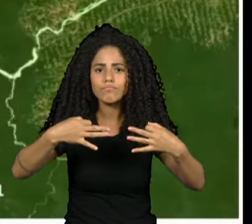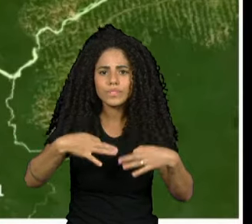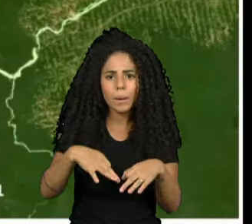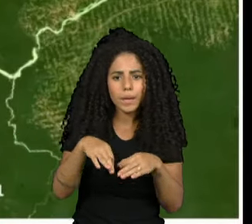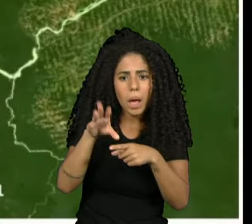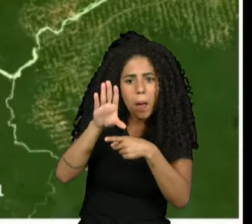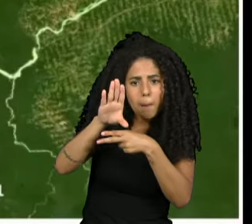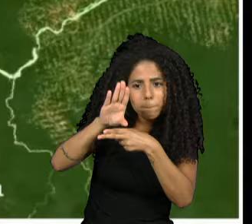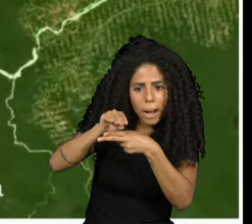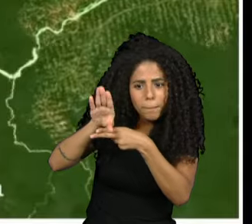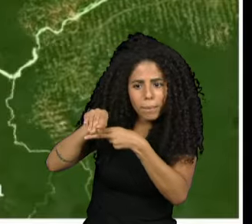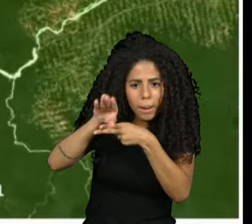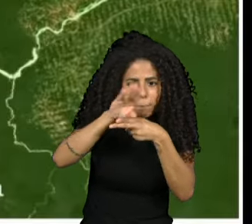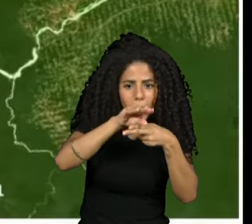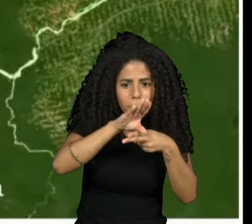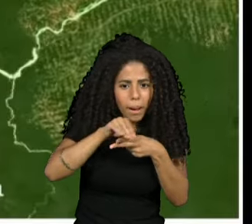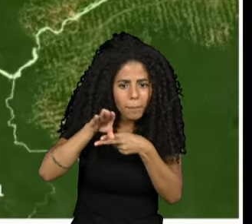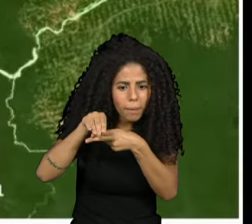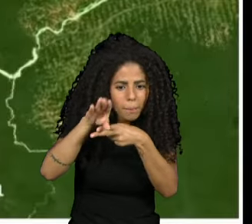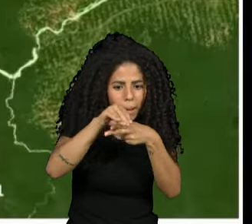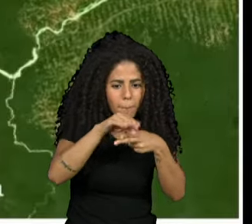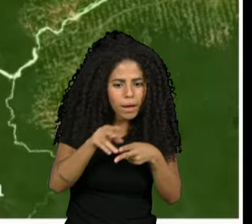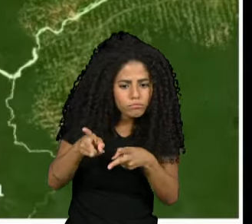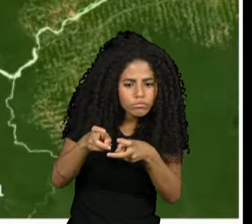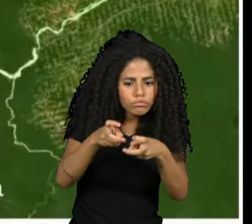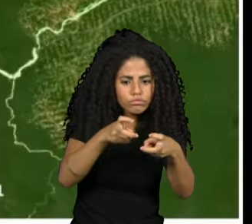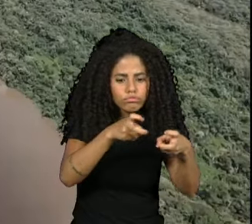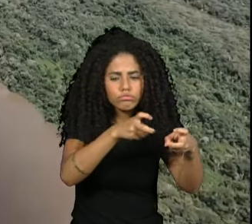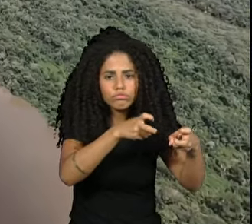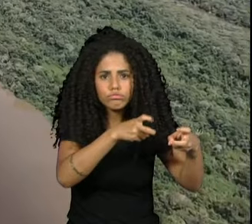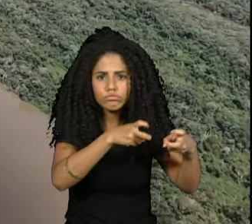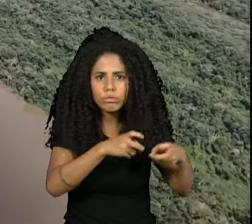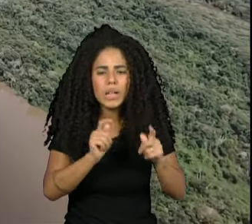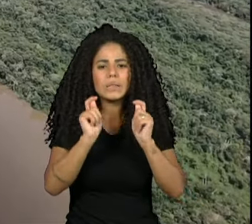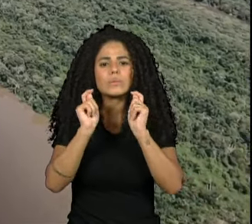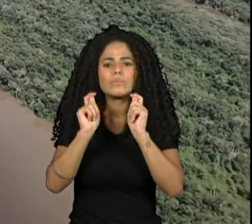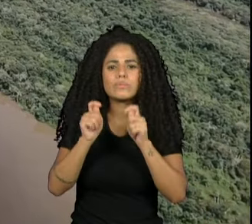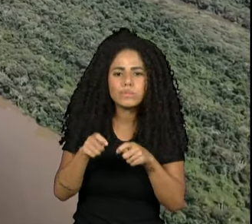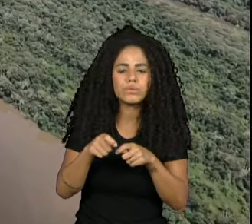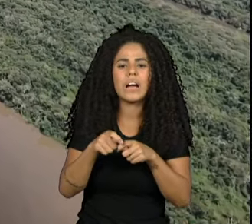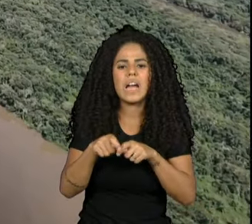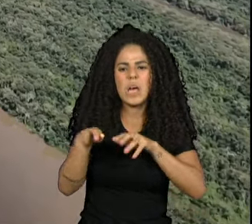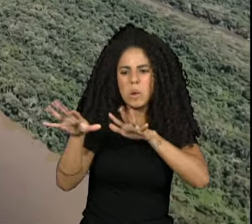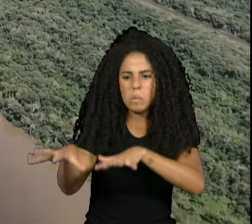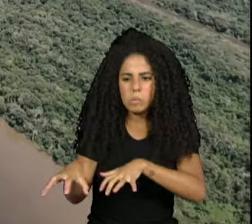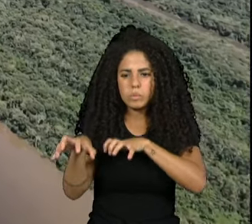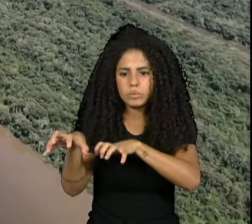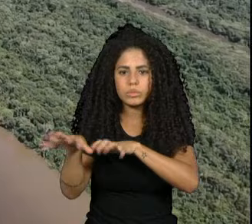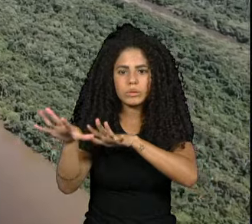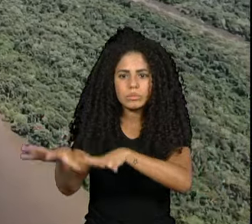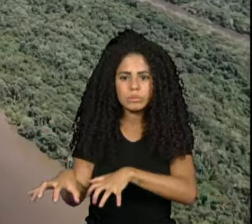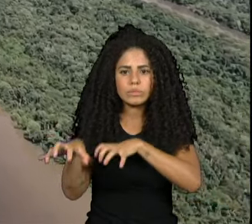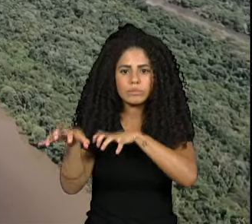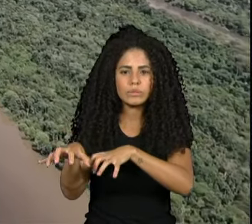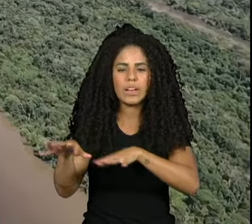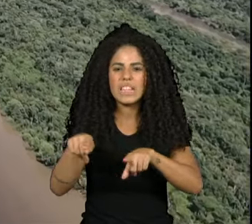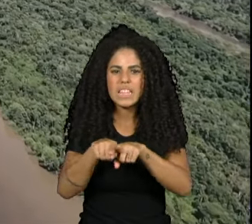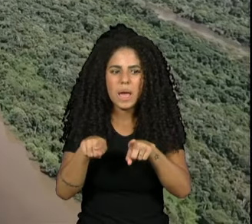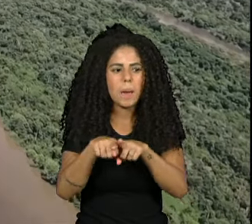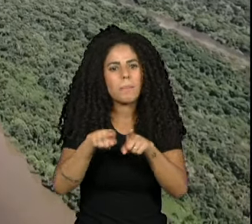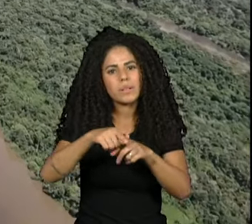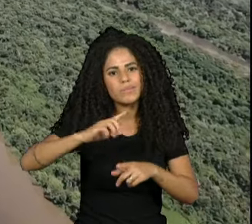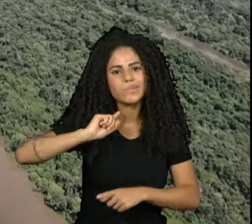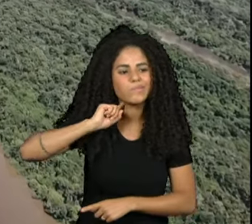partir de imagens de satélites. Concluíram que a causa é a mineração ilegal nos afluentes do rio Tapajós. A